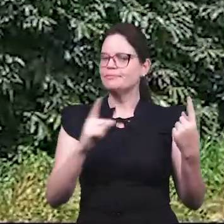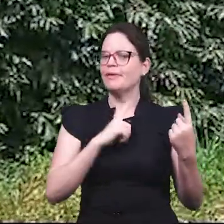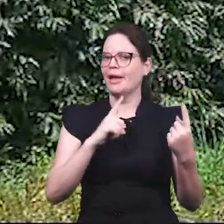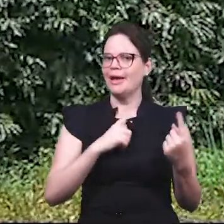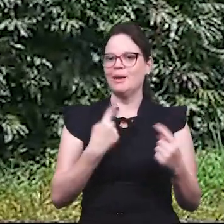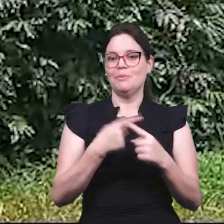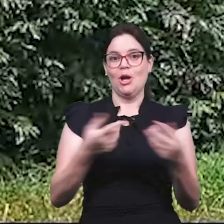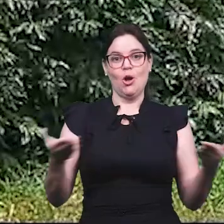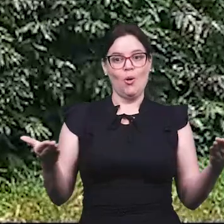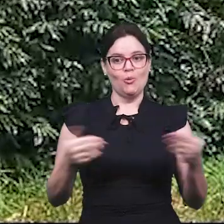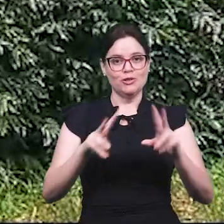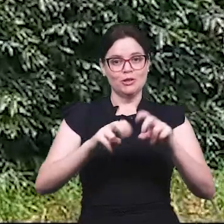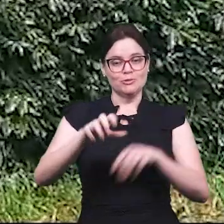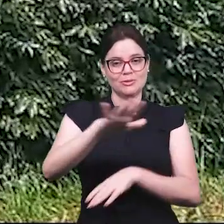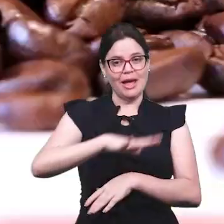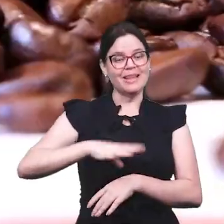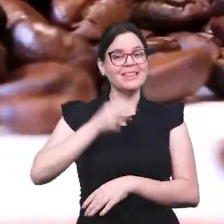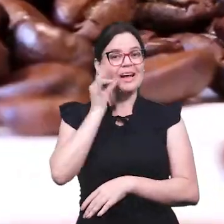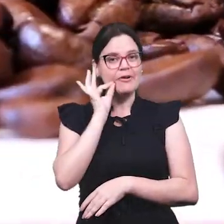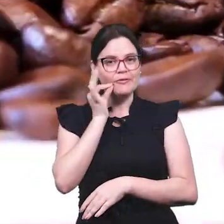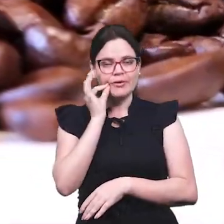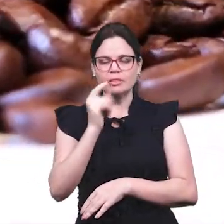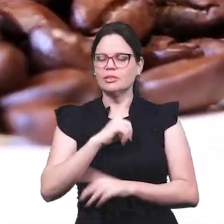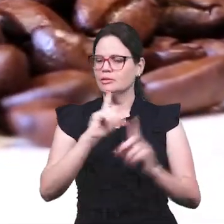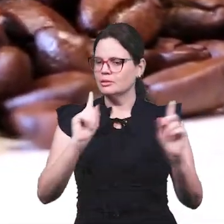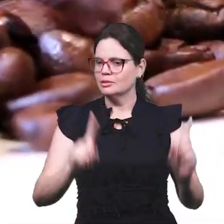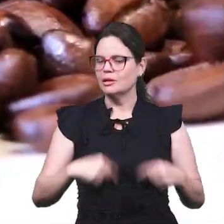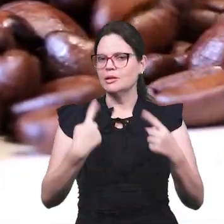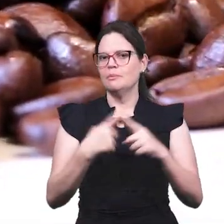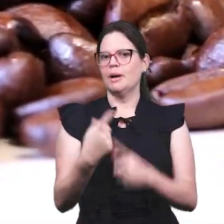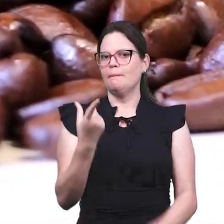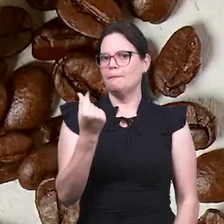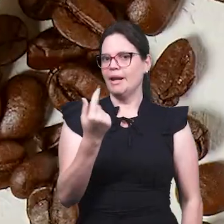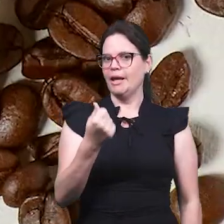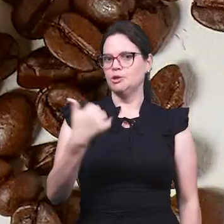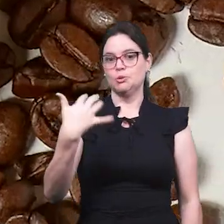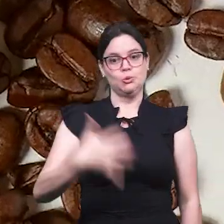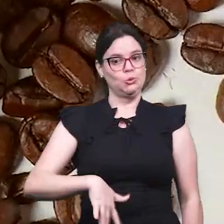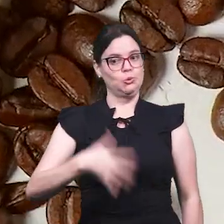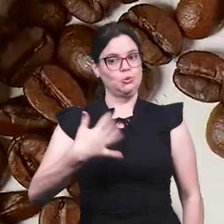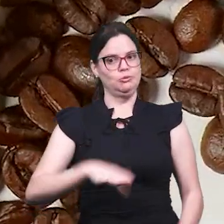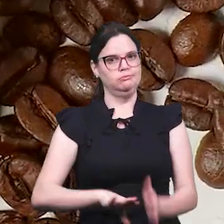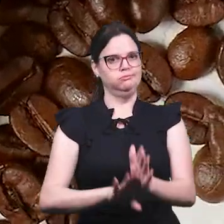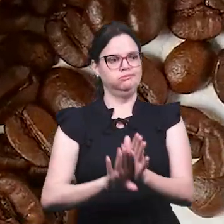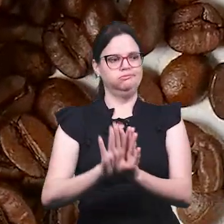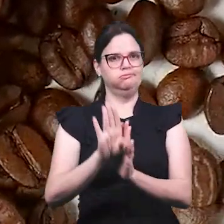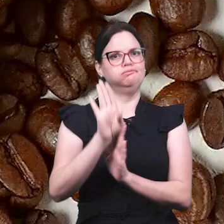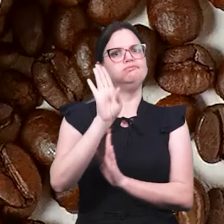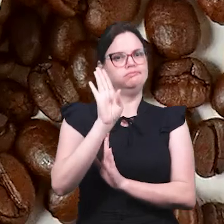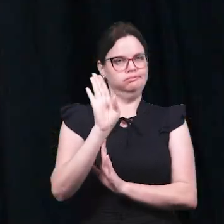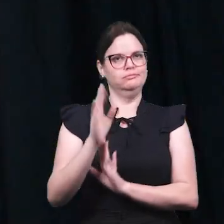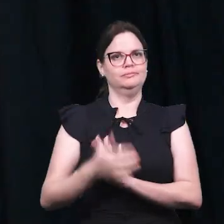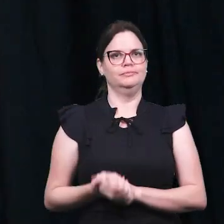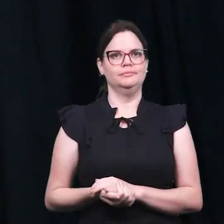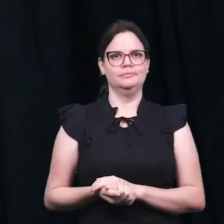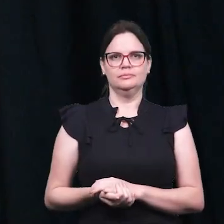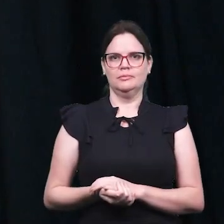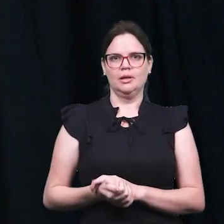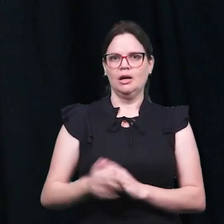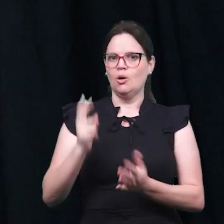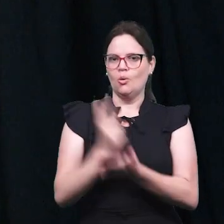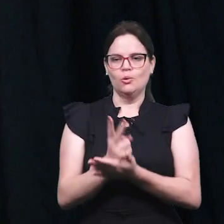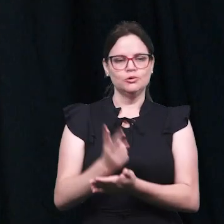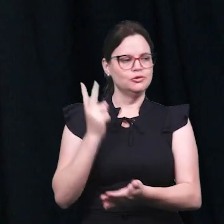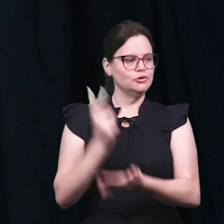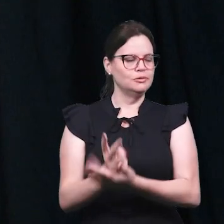o cenário atual na cafeicultura. Isso porque o preço do café atinge níveis nunca vistos. Não para de